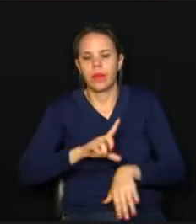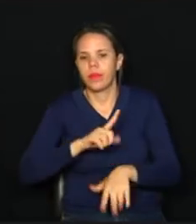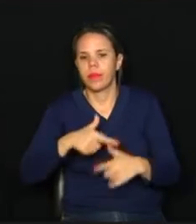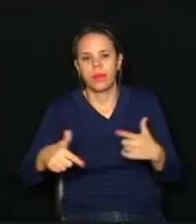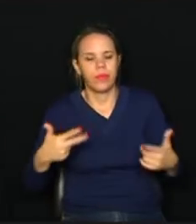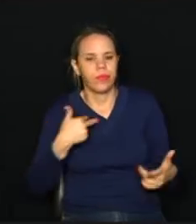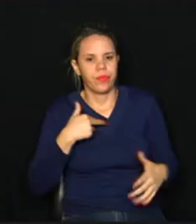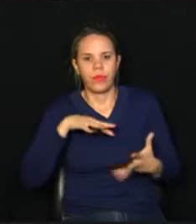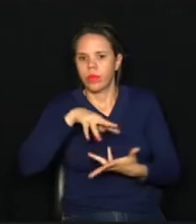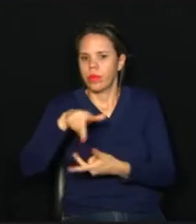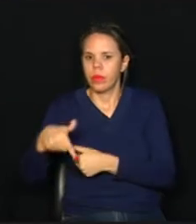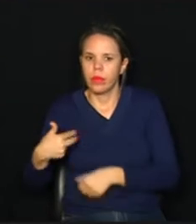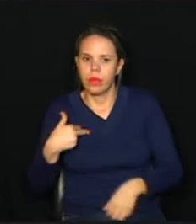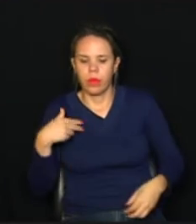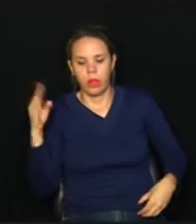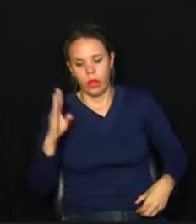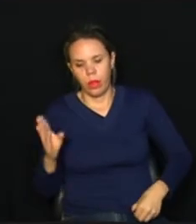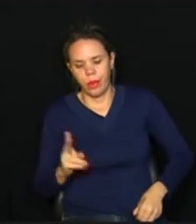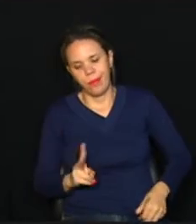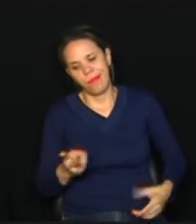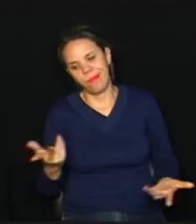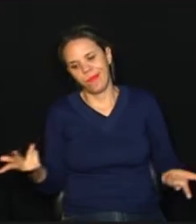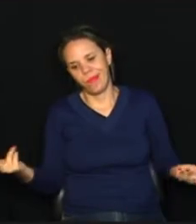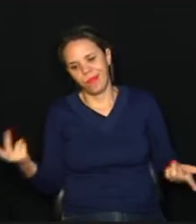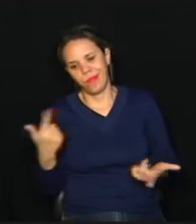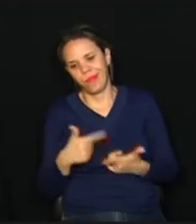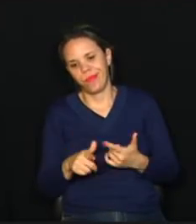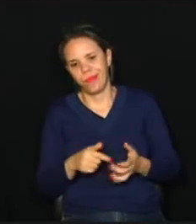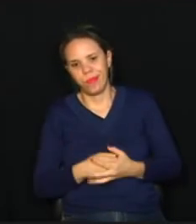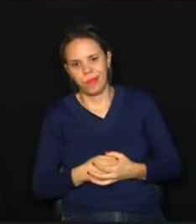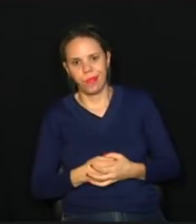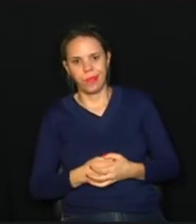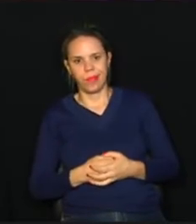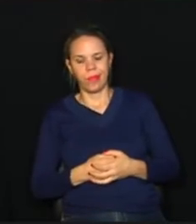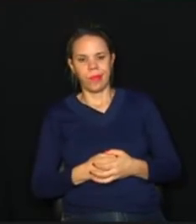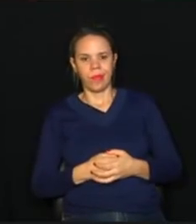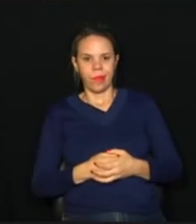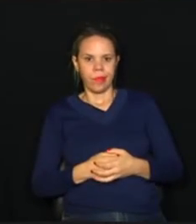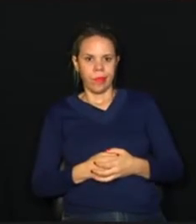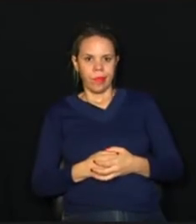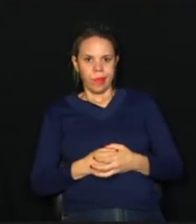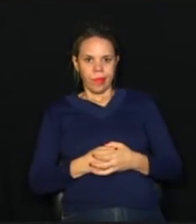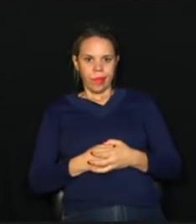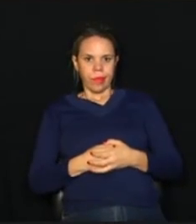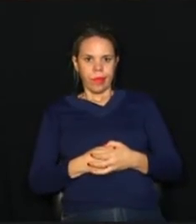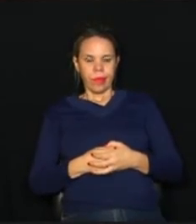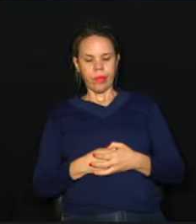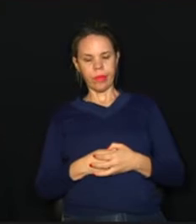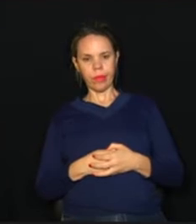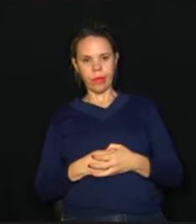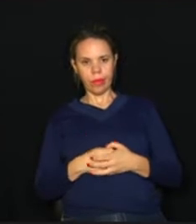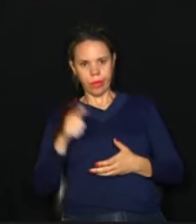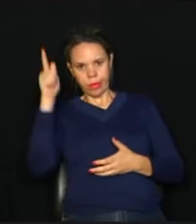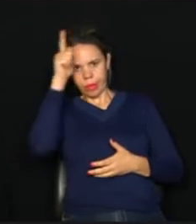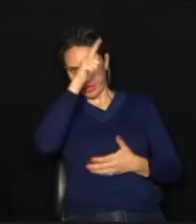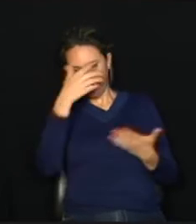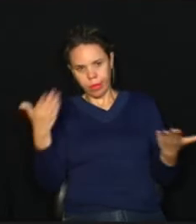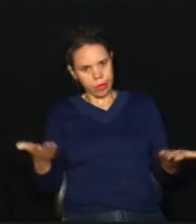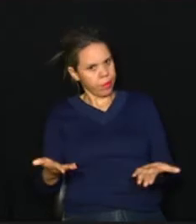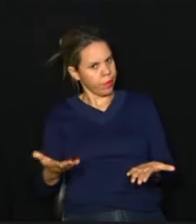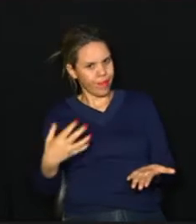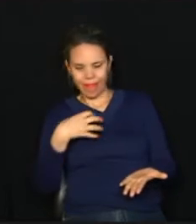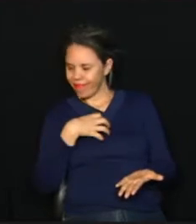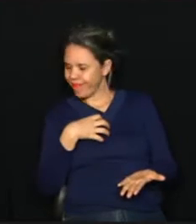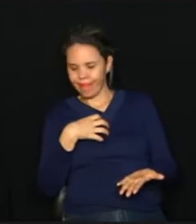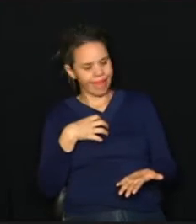no mundo todo, menos no Brasil. Né? Então, Gustavo, eu hoje não me